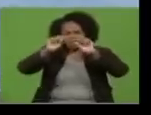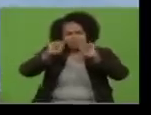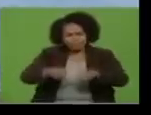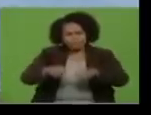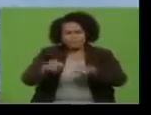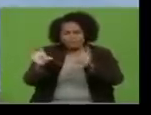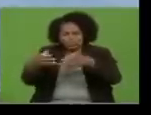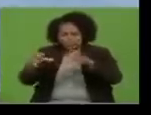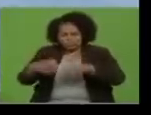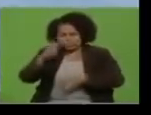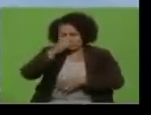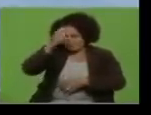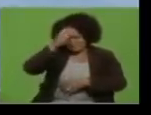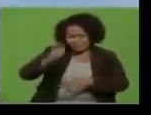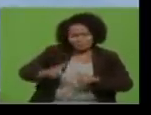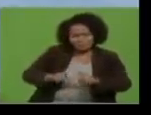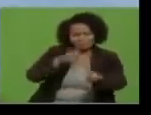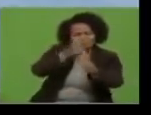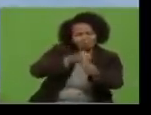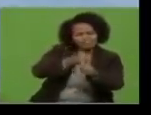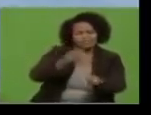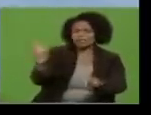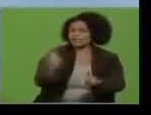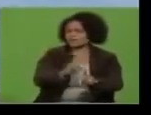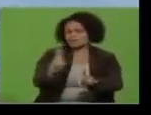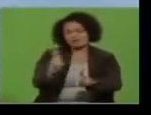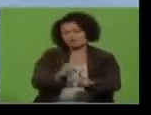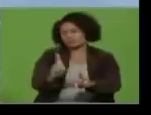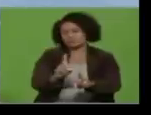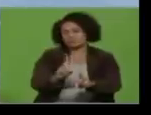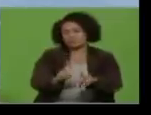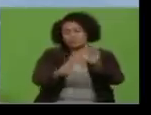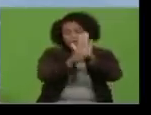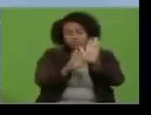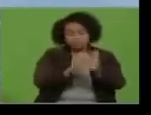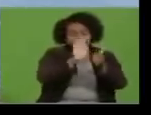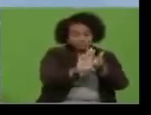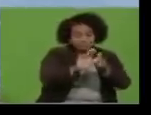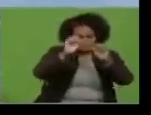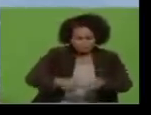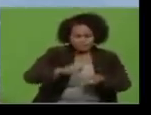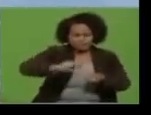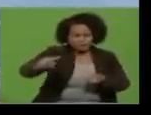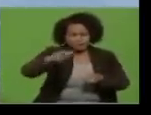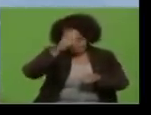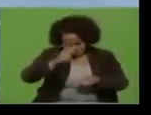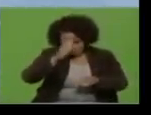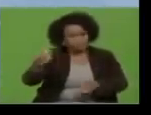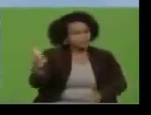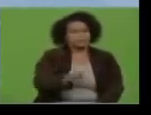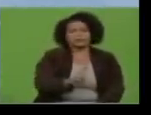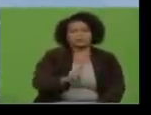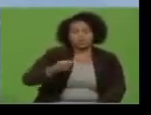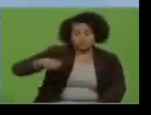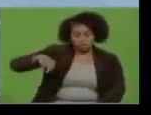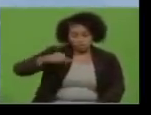segurança que nos fazem respeitar as normas vão. É a nossa